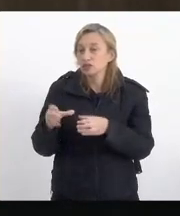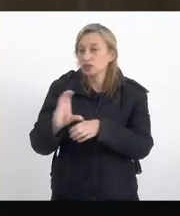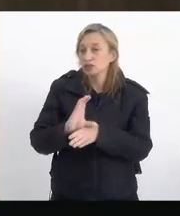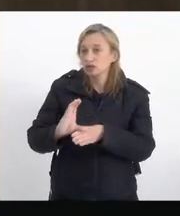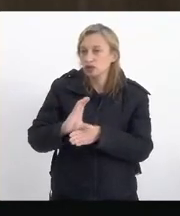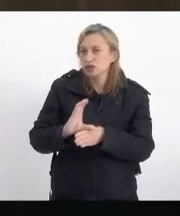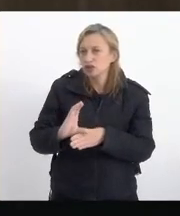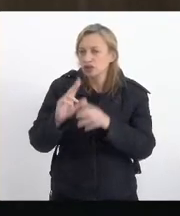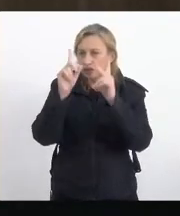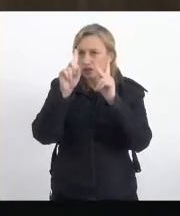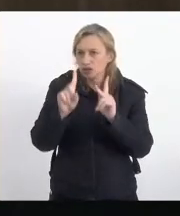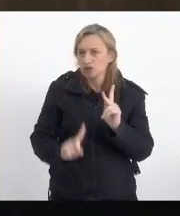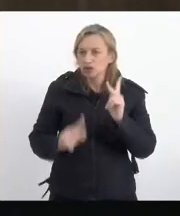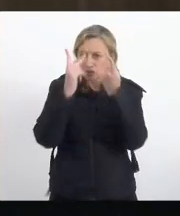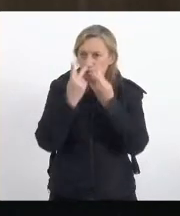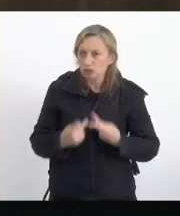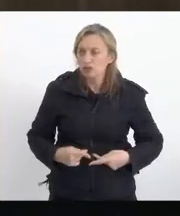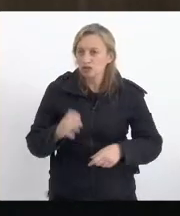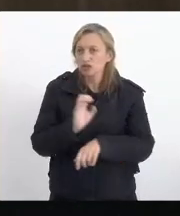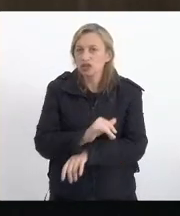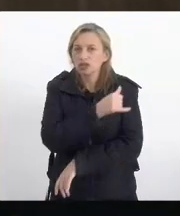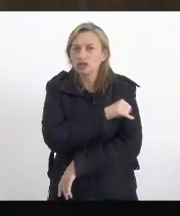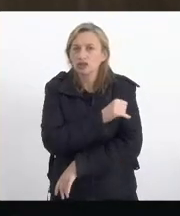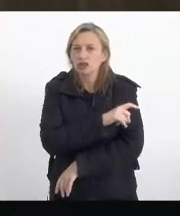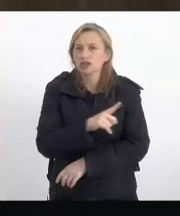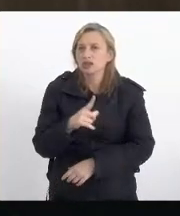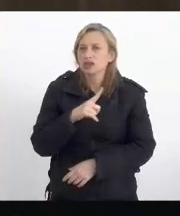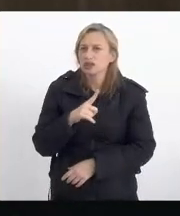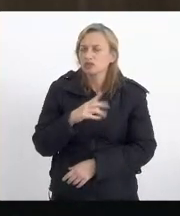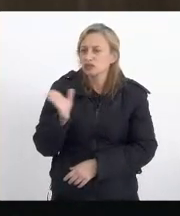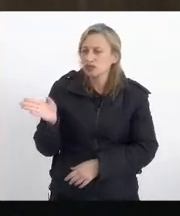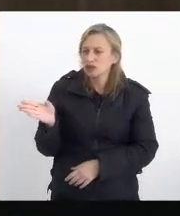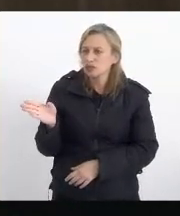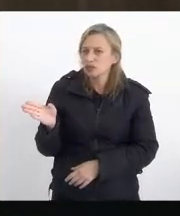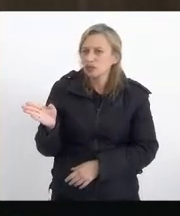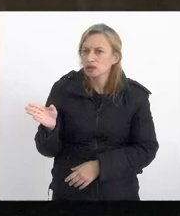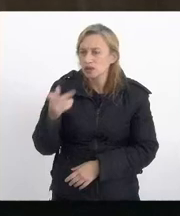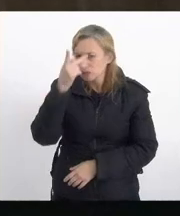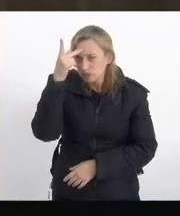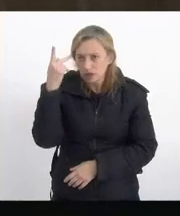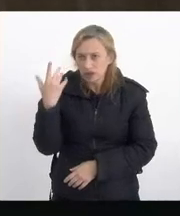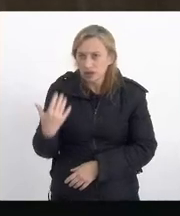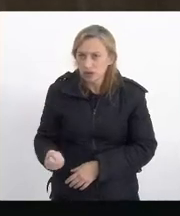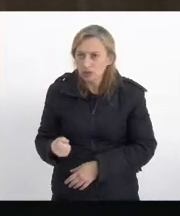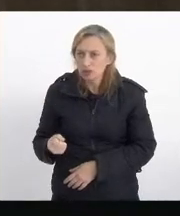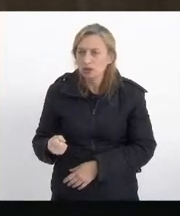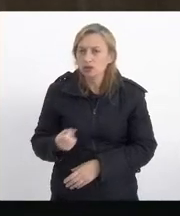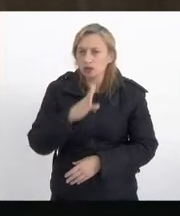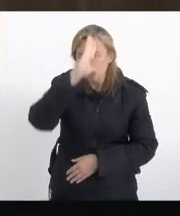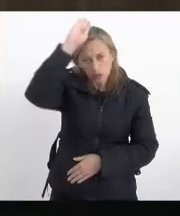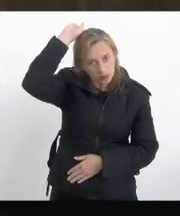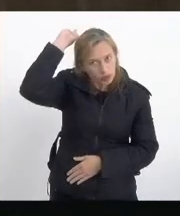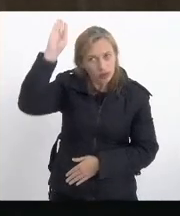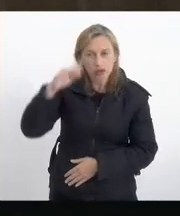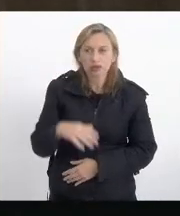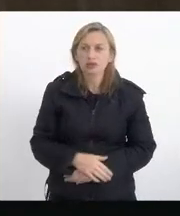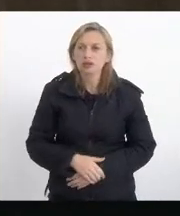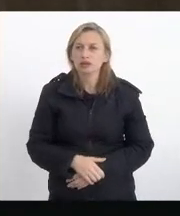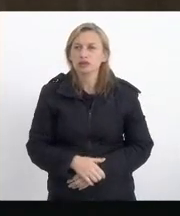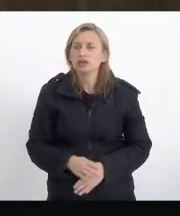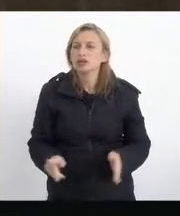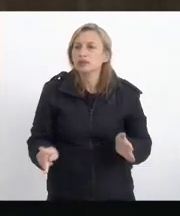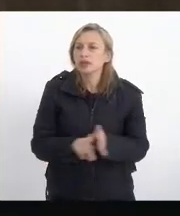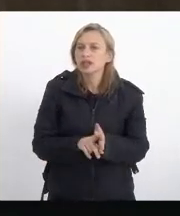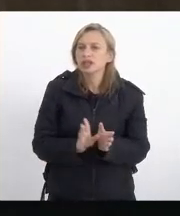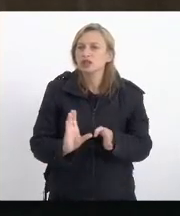de Direitos Humanos do Estado do Rio de Janeiro. Nós temos aqui uma pensionista do bombeiro, que é